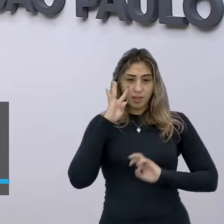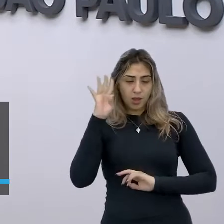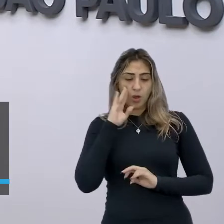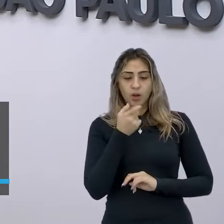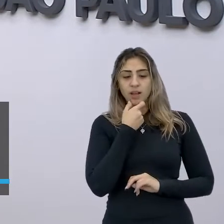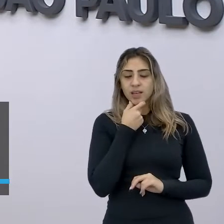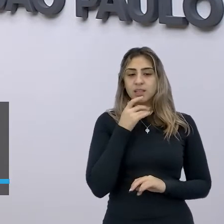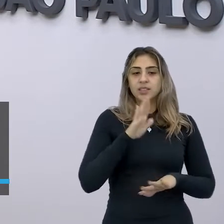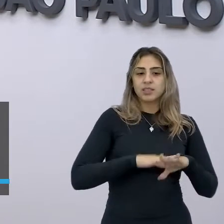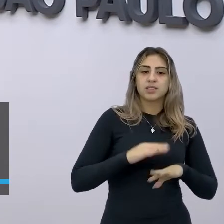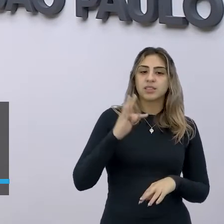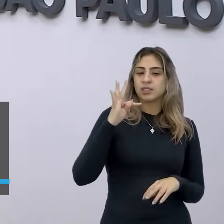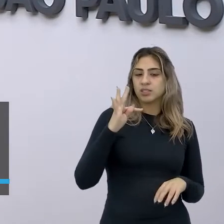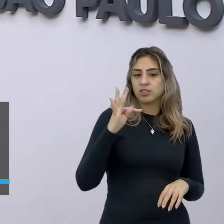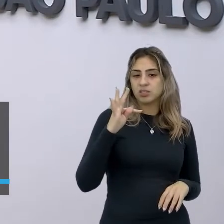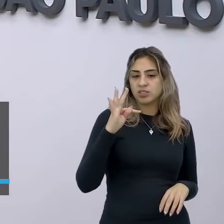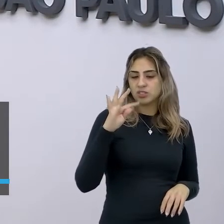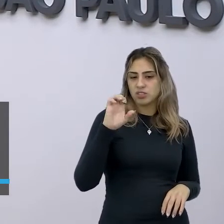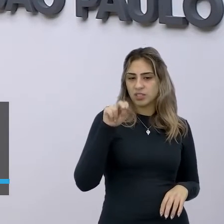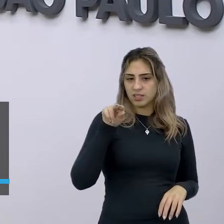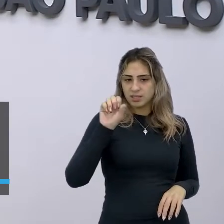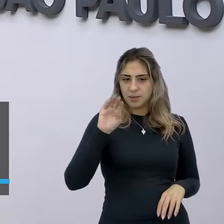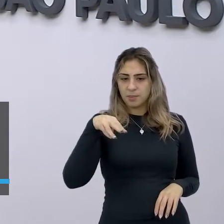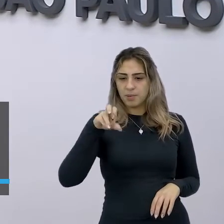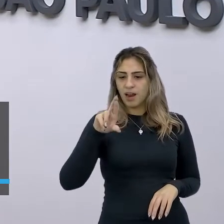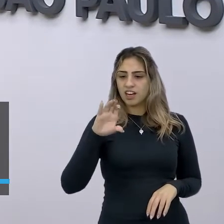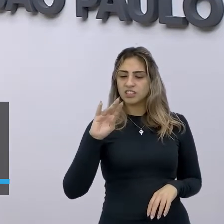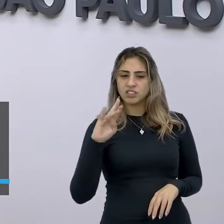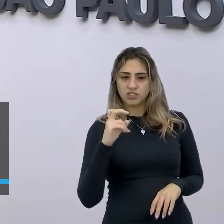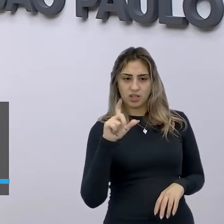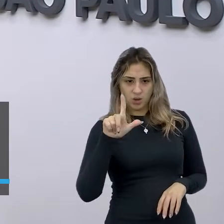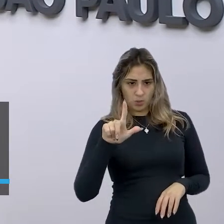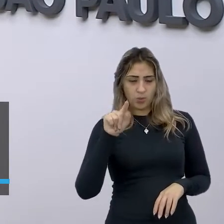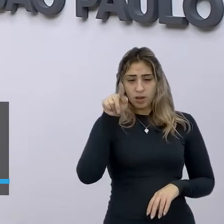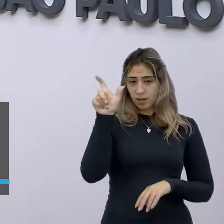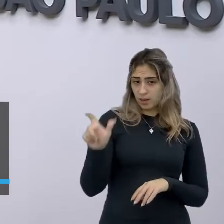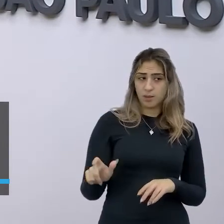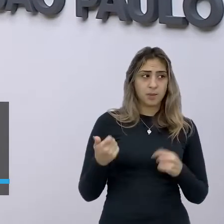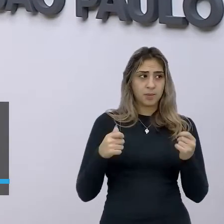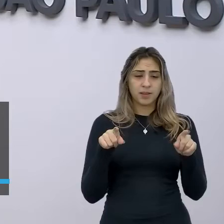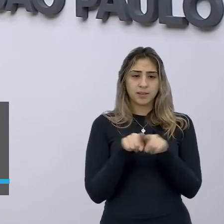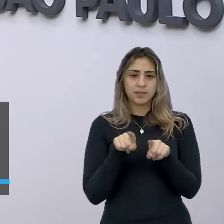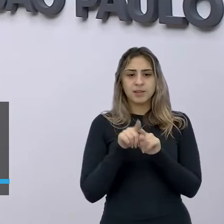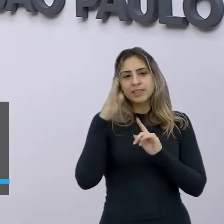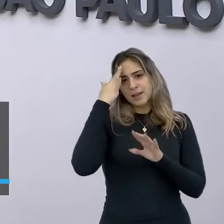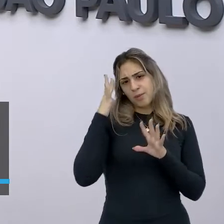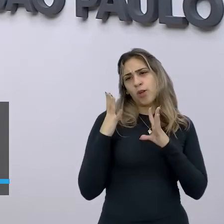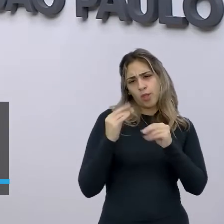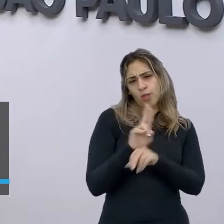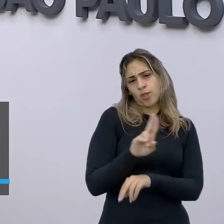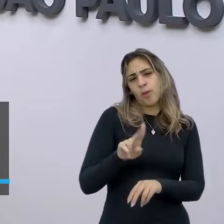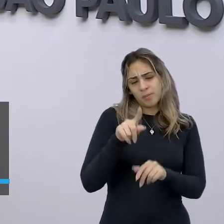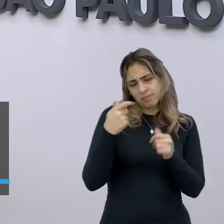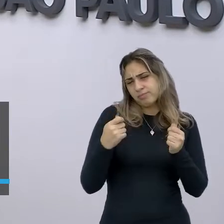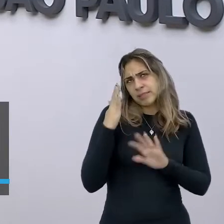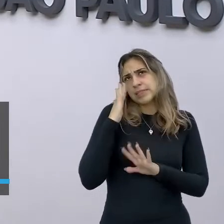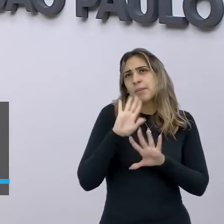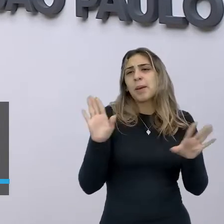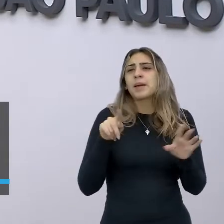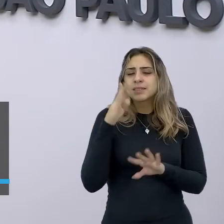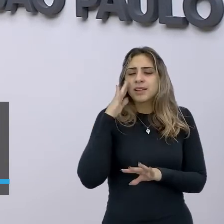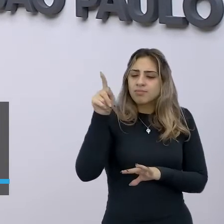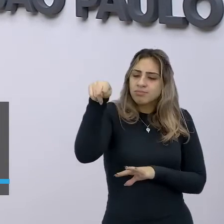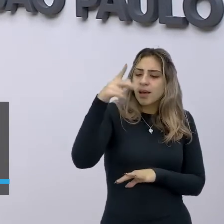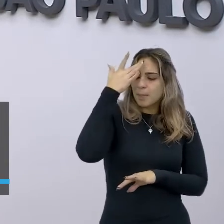inglês que se chama T.H. Marshall, né? Vocês não precisam também saber o nome desse cara, né? Mas saibam que foi